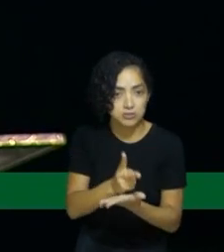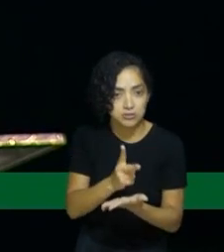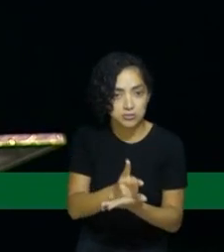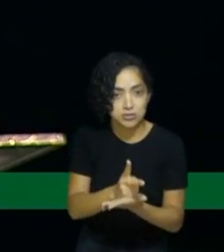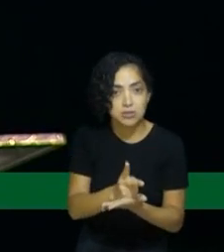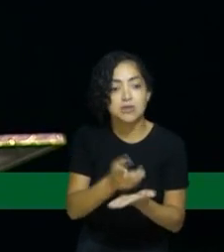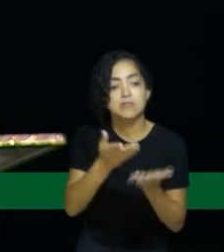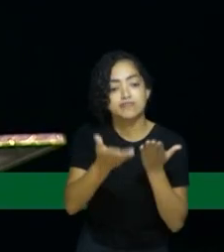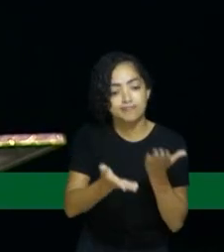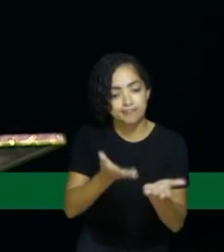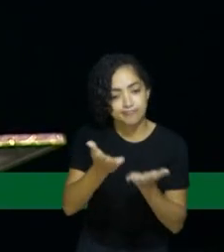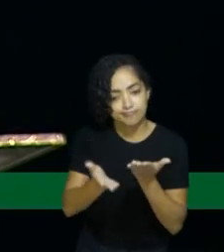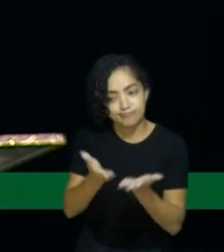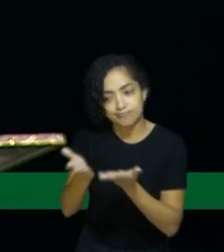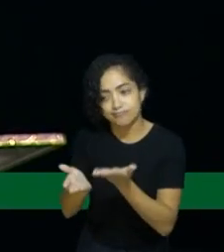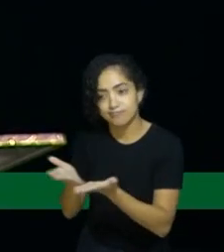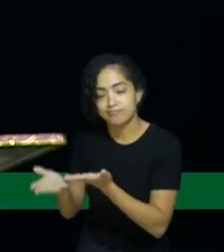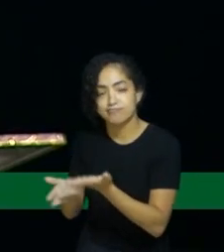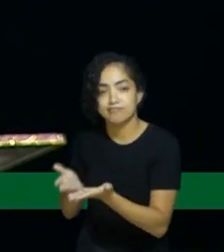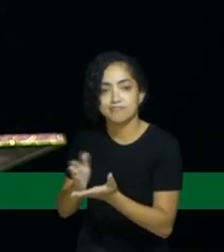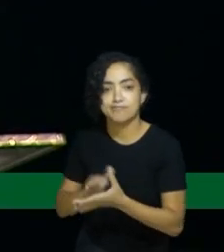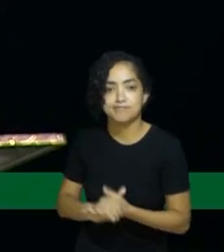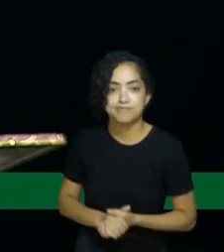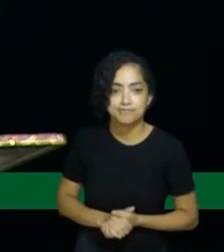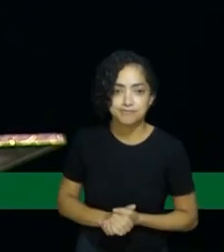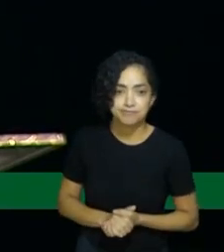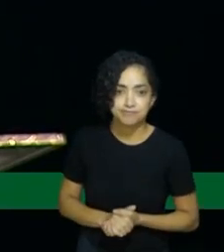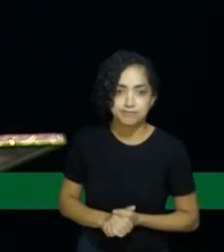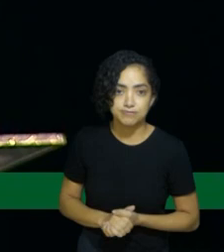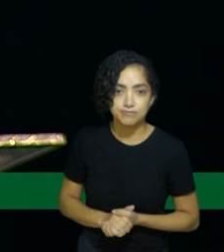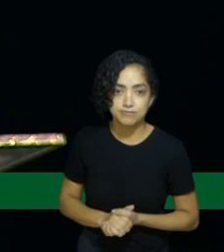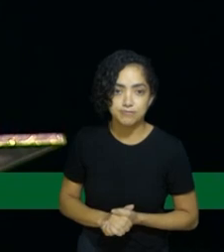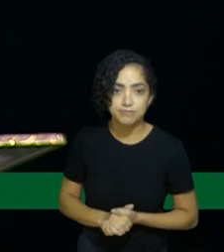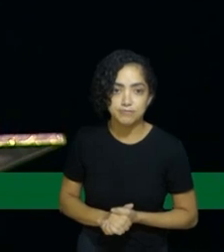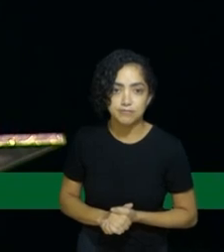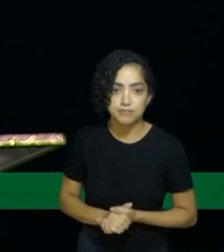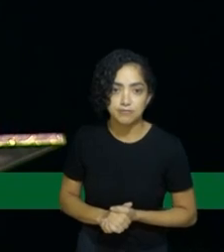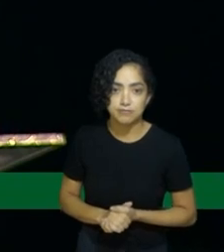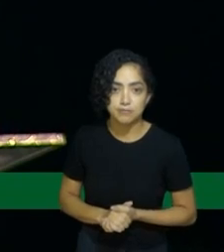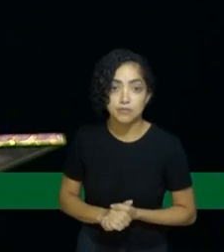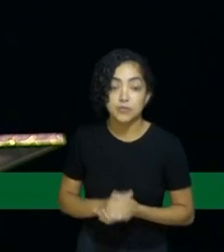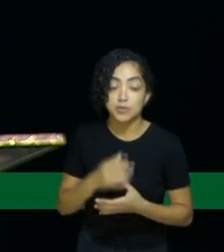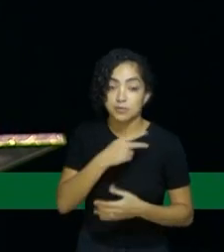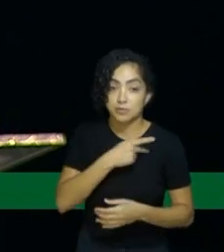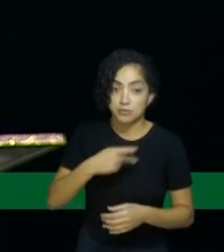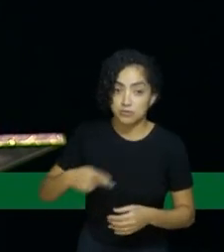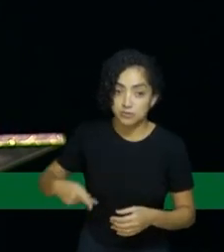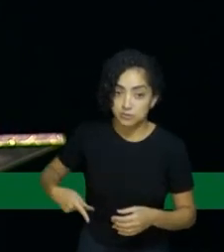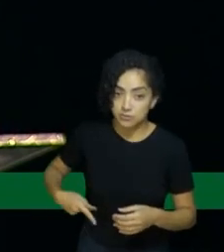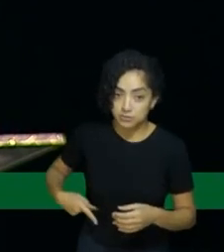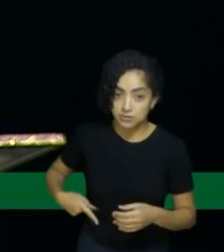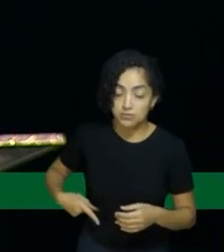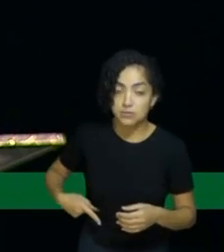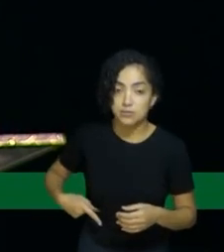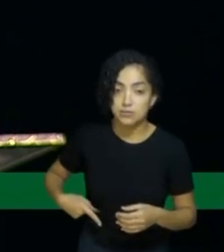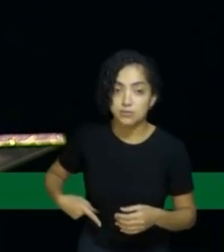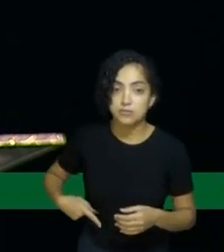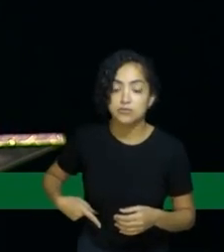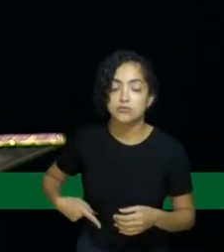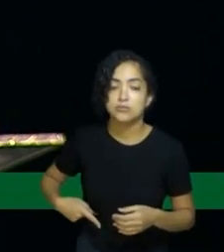atendimentos e das nossas entidades como presidente da maior rede do